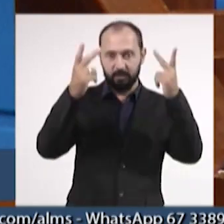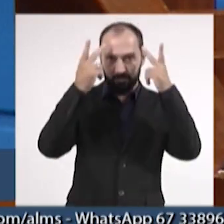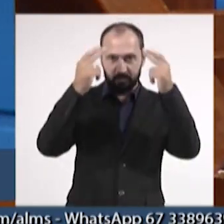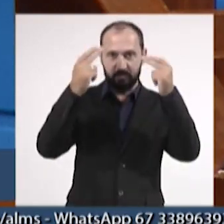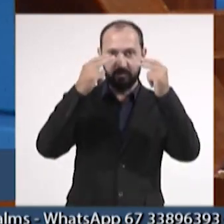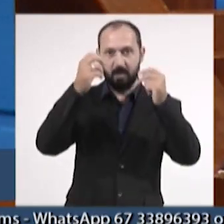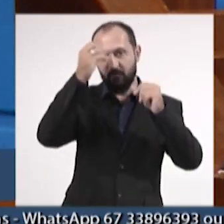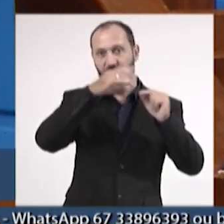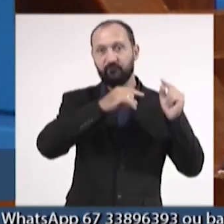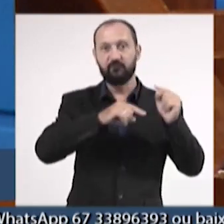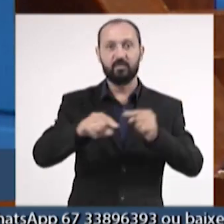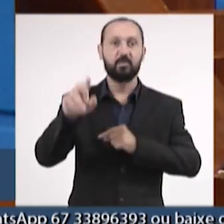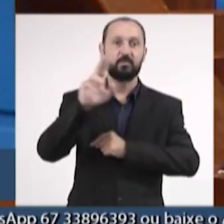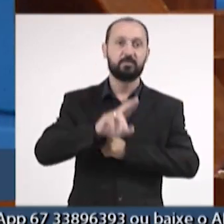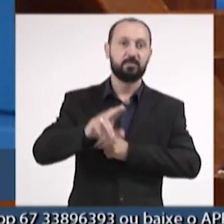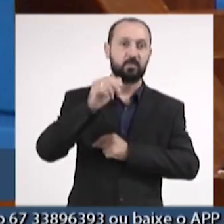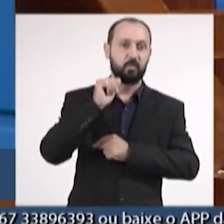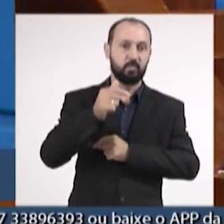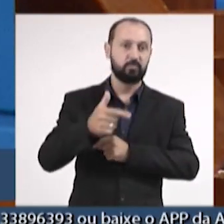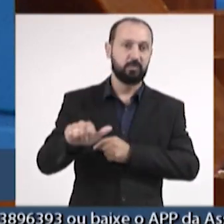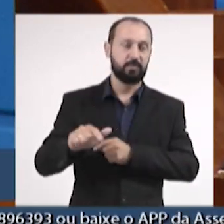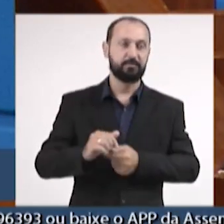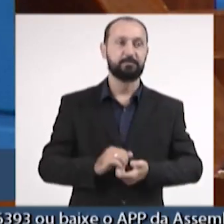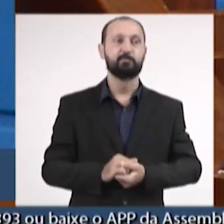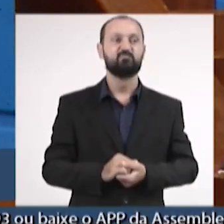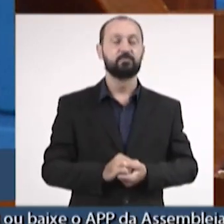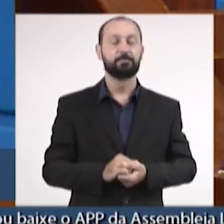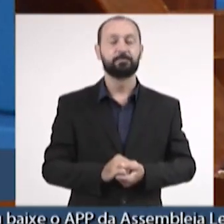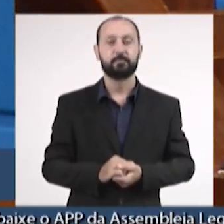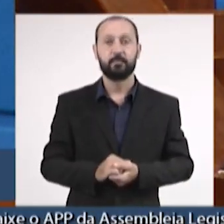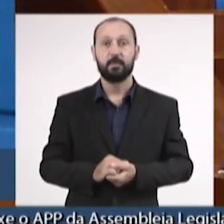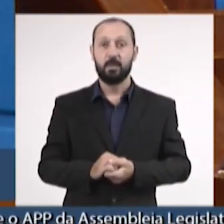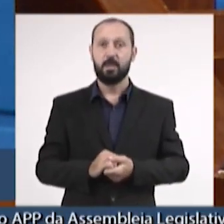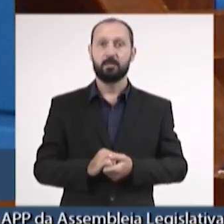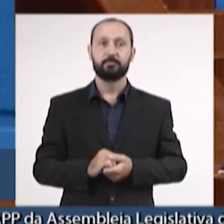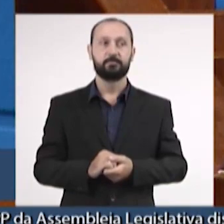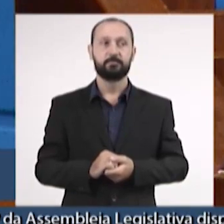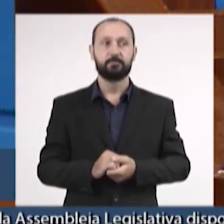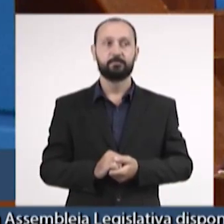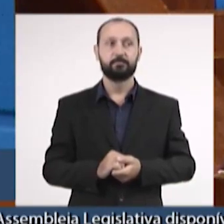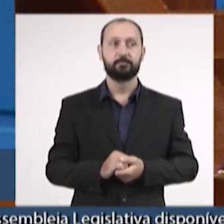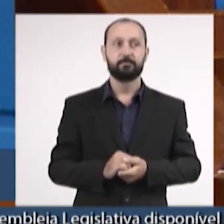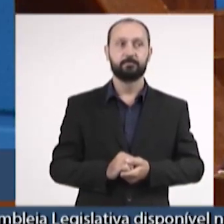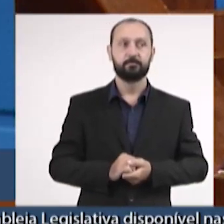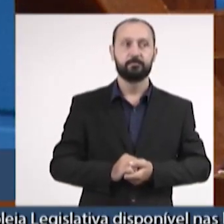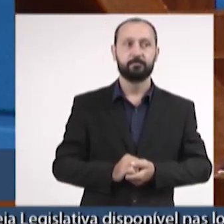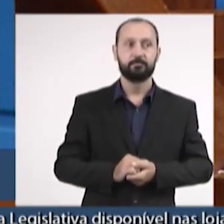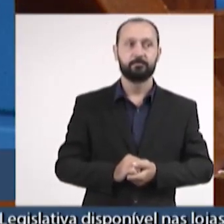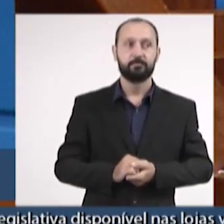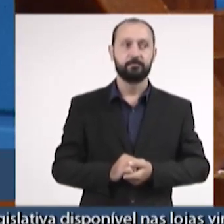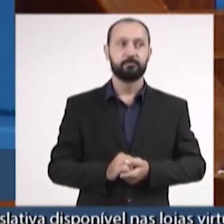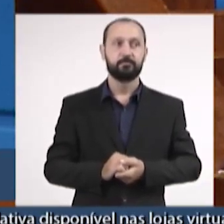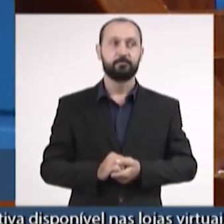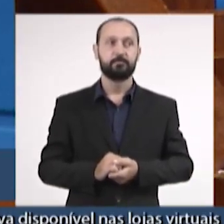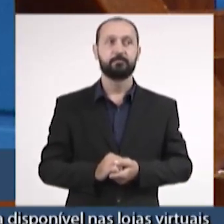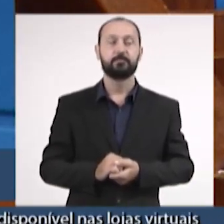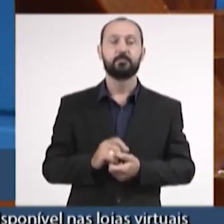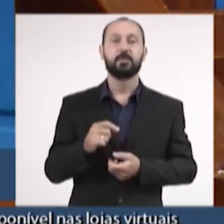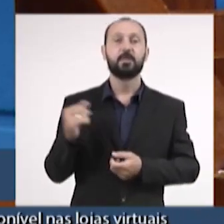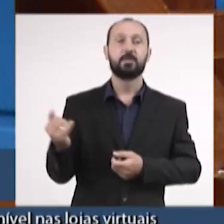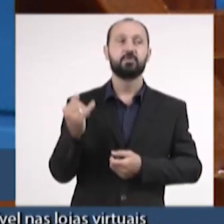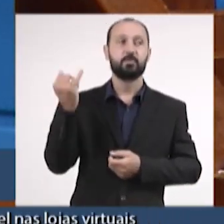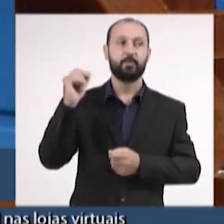a violência cometida contra elas. Dados demonstram que a violência constitui um problema social e de